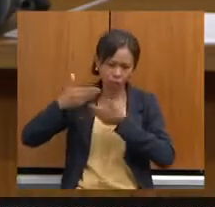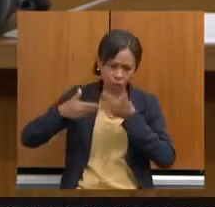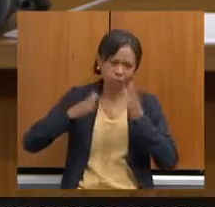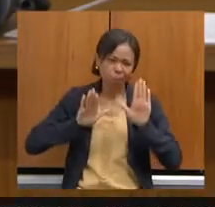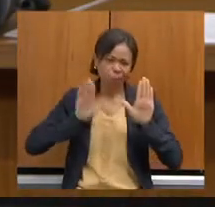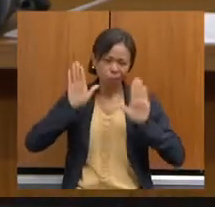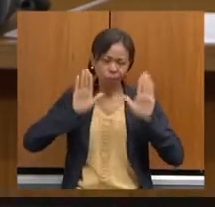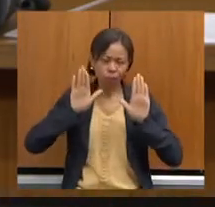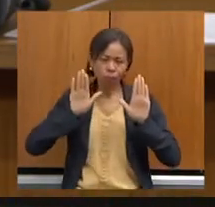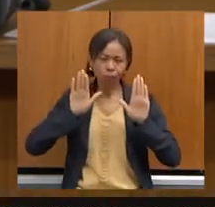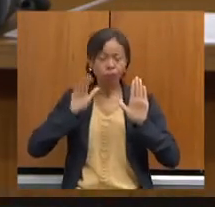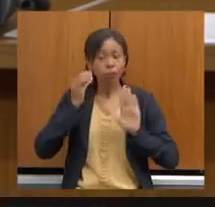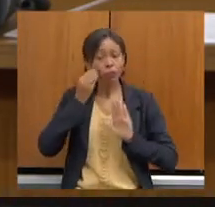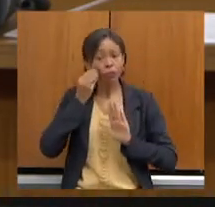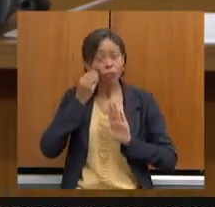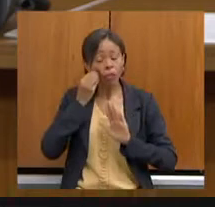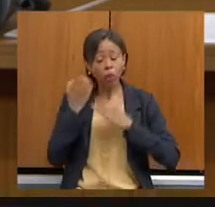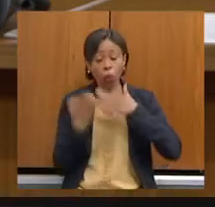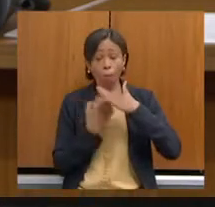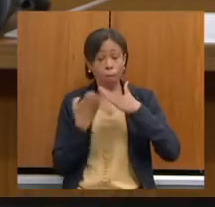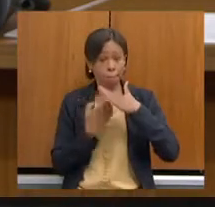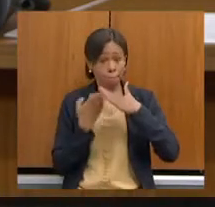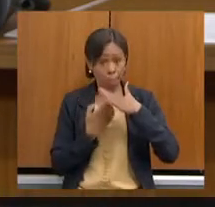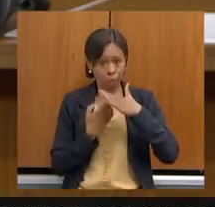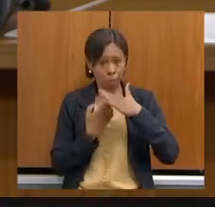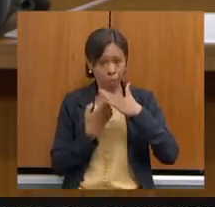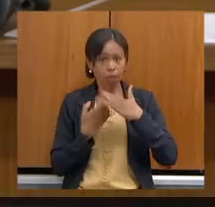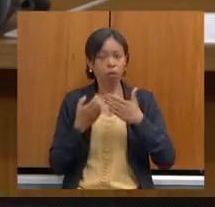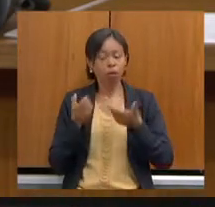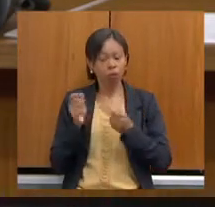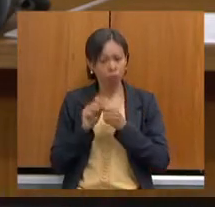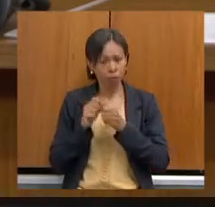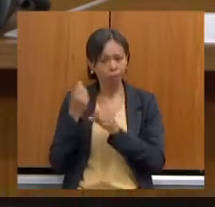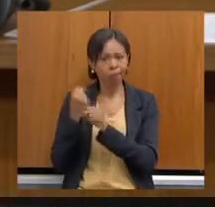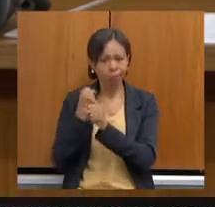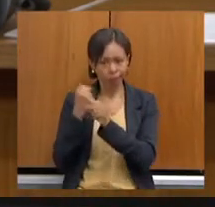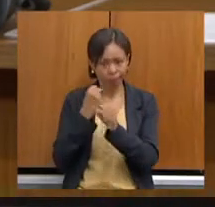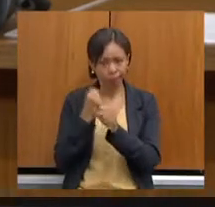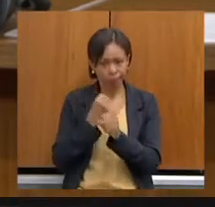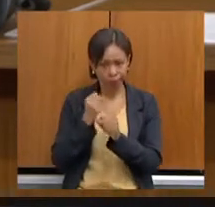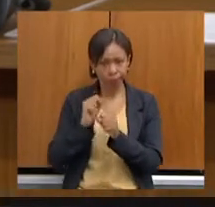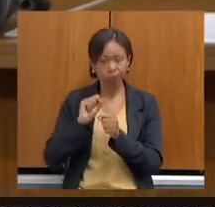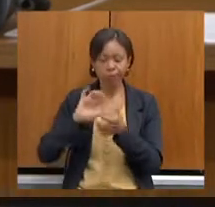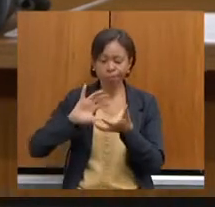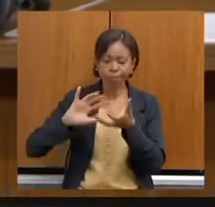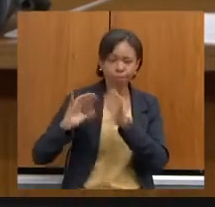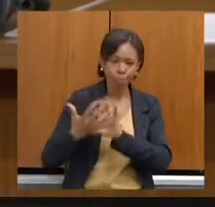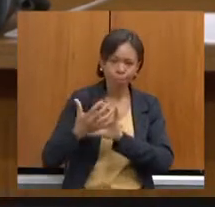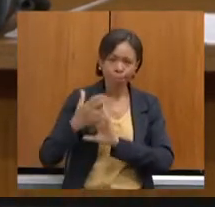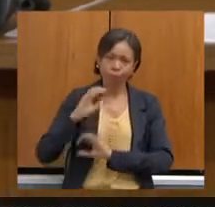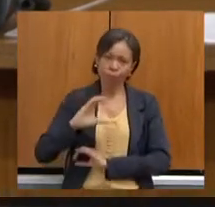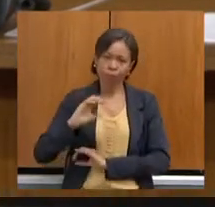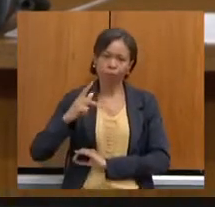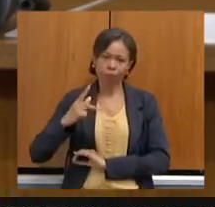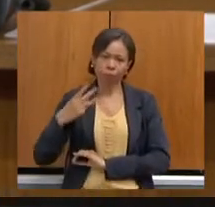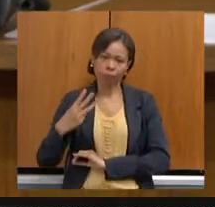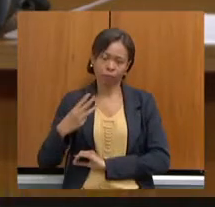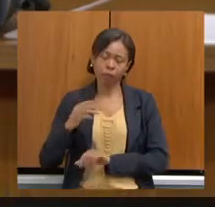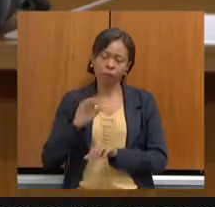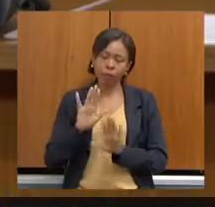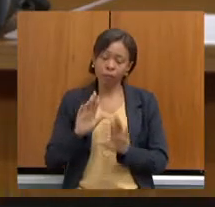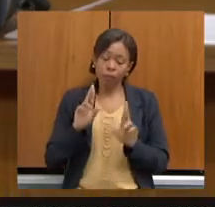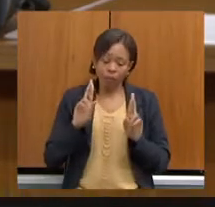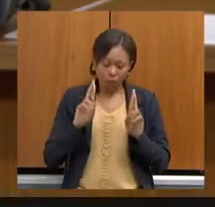conseguir contratar uma empresa para fazer essa obra é de recuperação do CP três mas eu espero que realmente